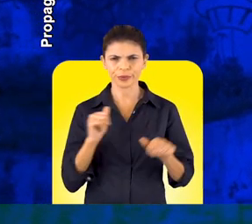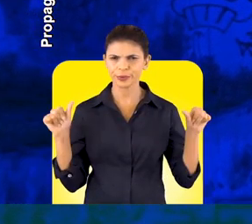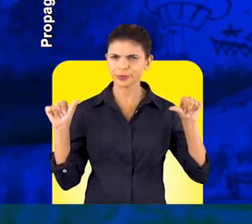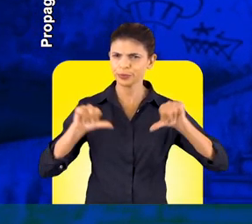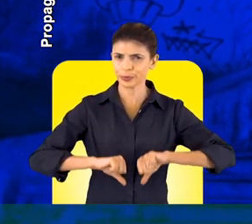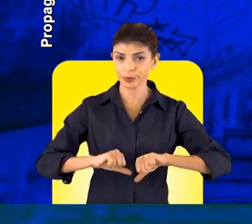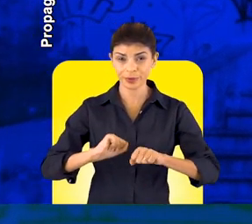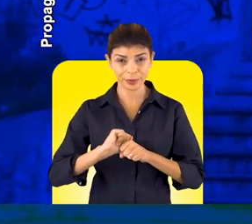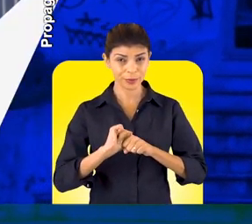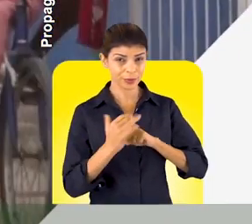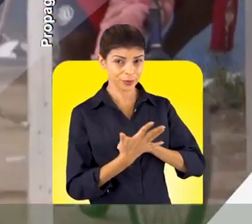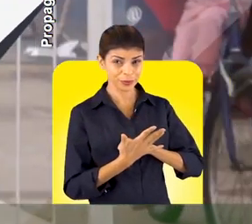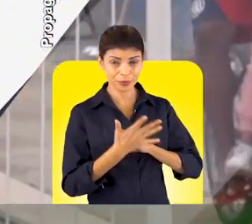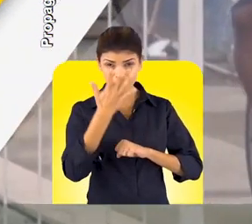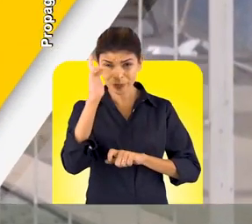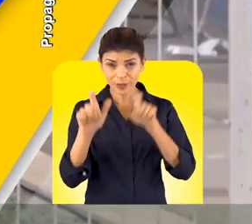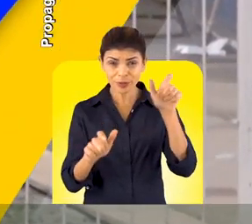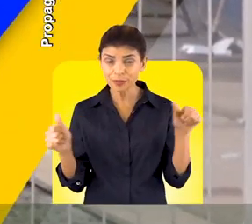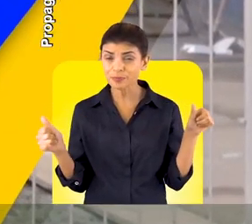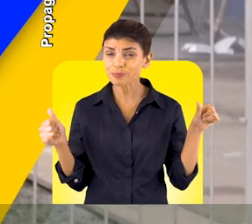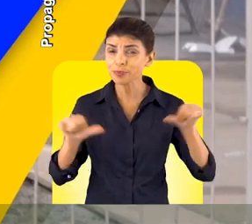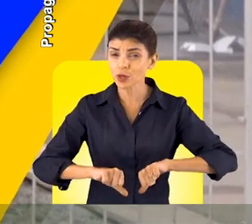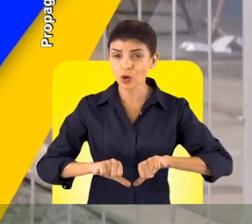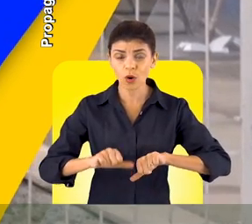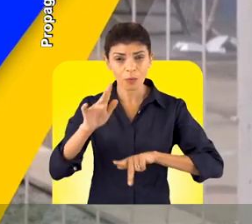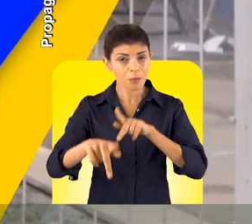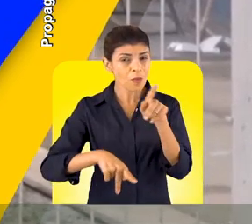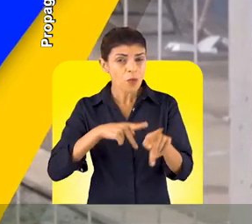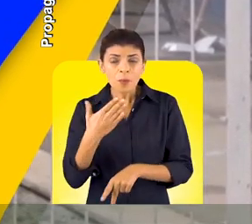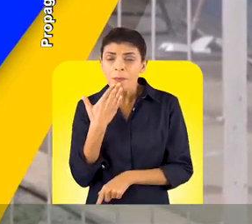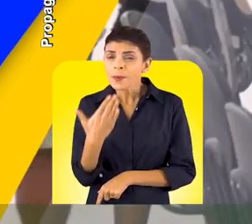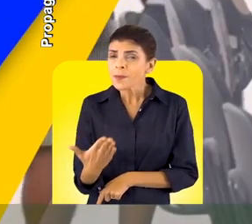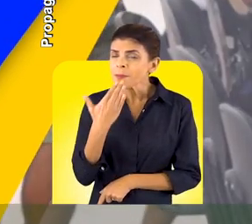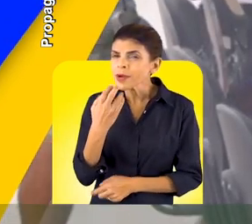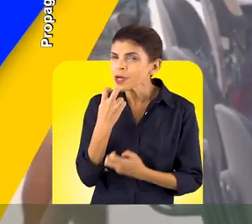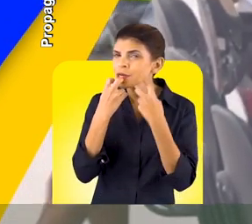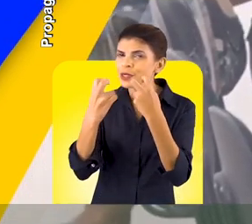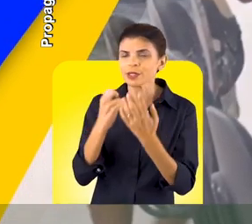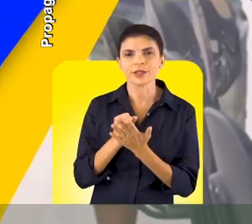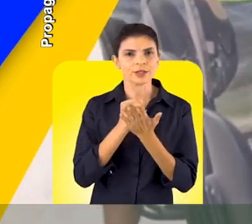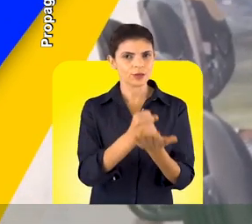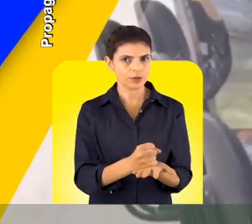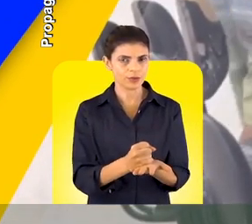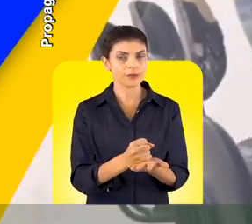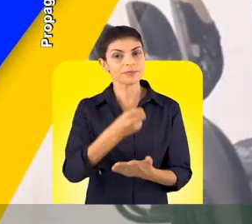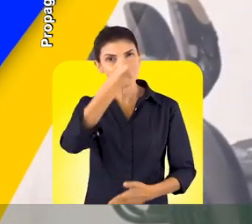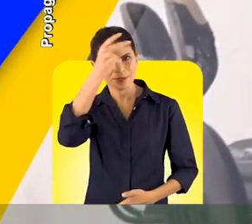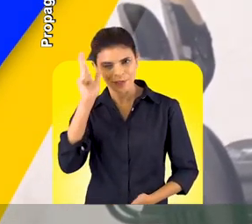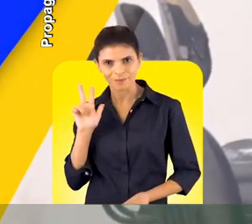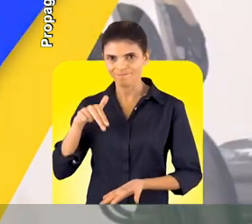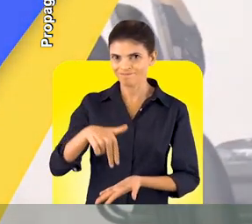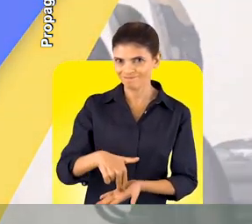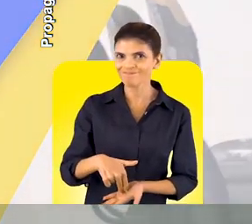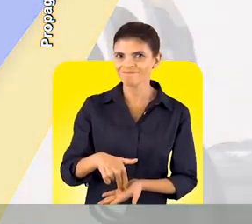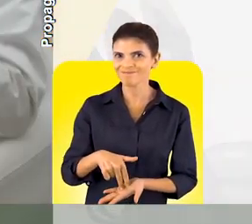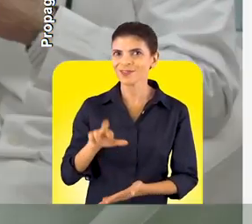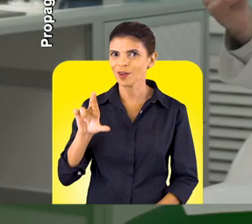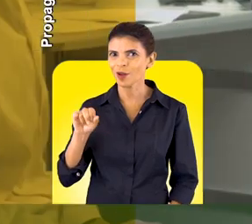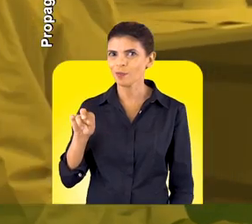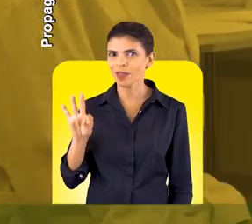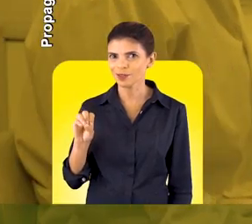o coronavírus, piorou ainda mais. A população pede socorro. No governo Roberto Salles, a